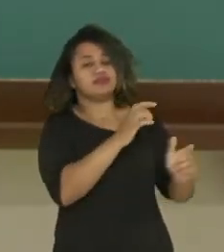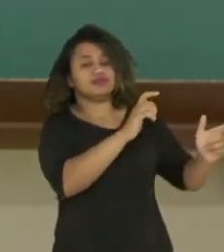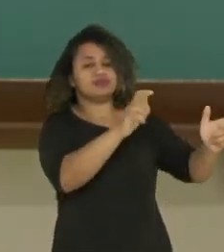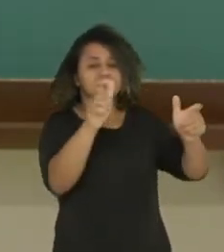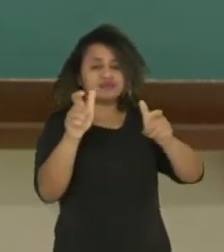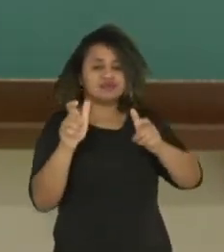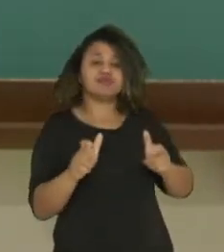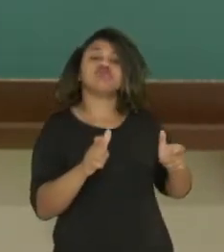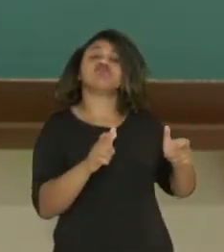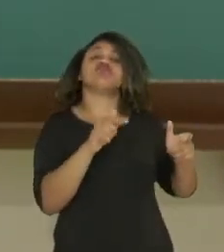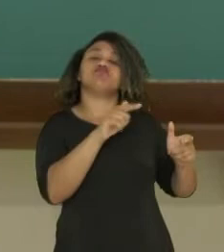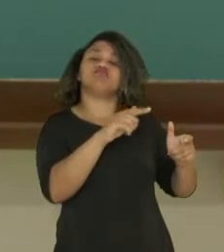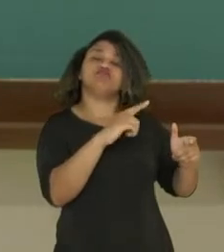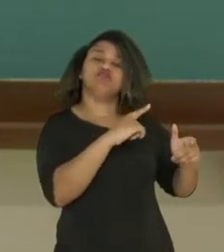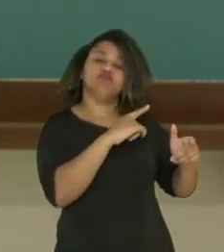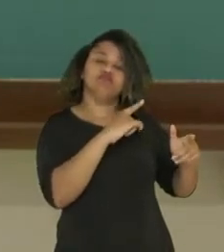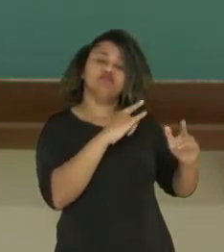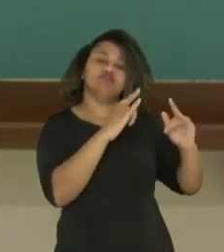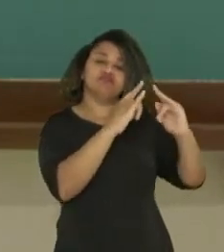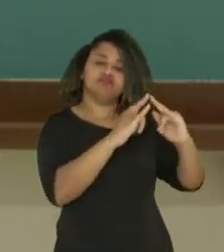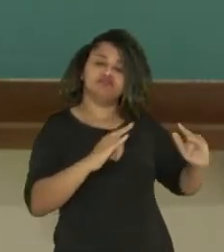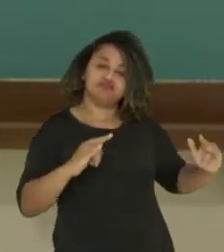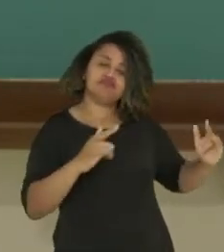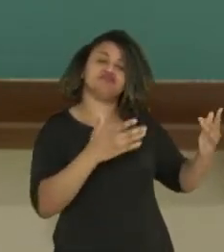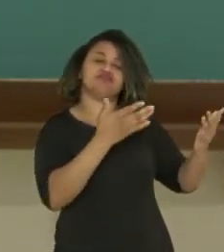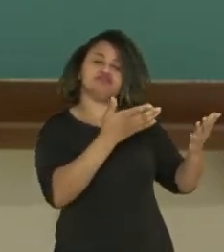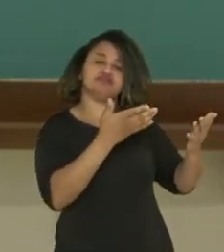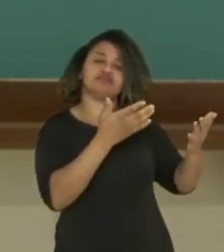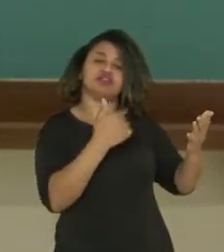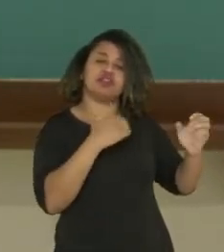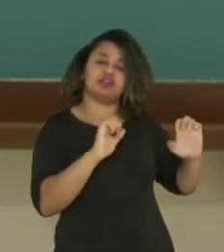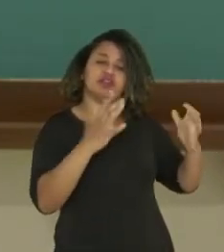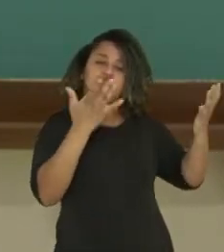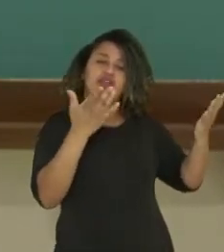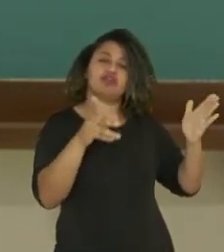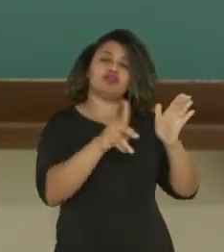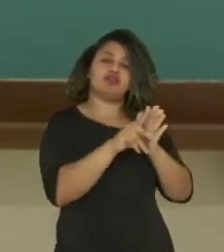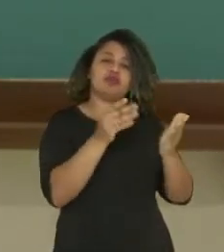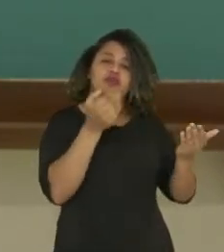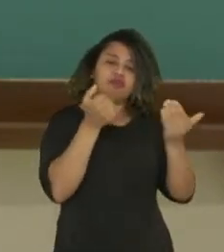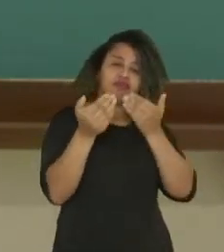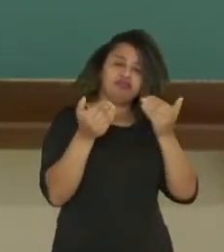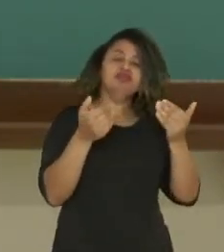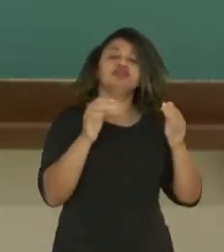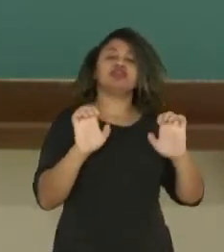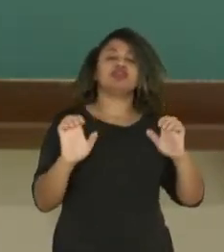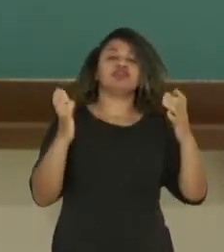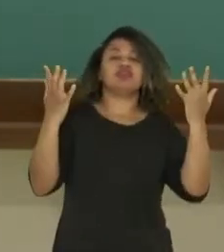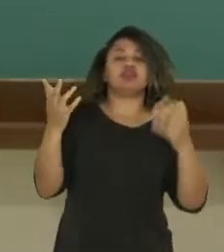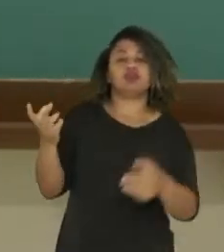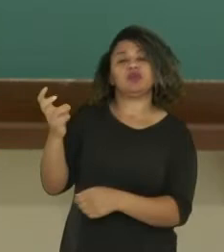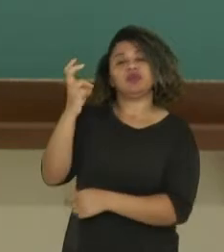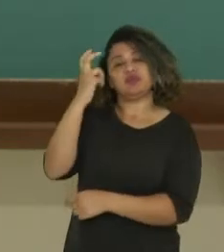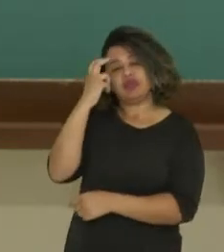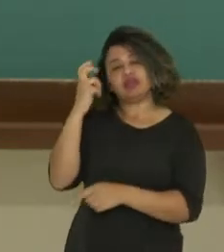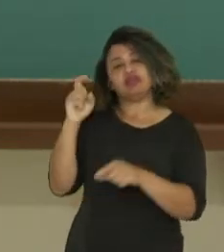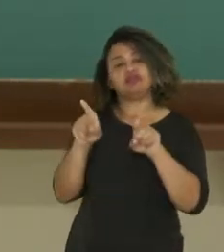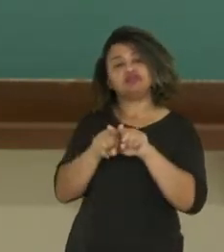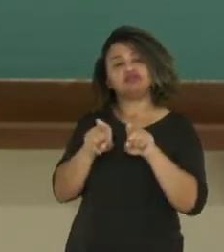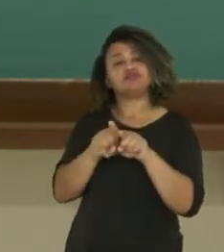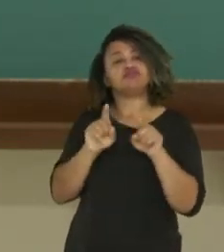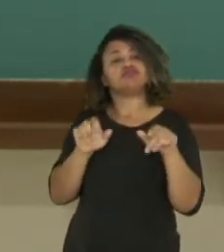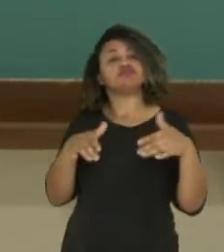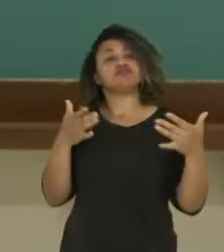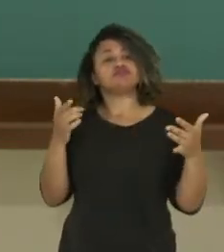locais onde, né, se realizam ali eventos gastronômicos, culturais. Então, é